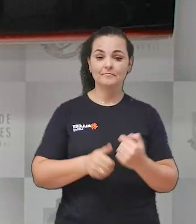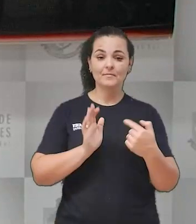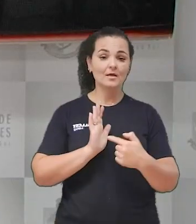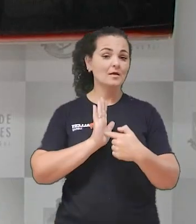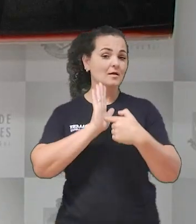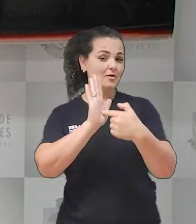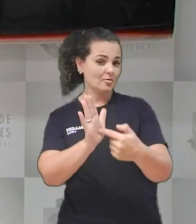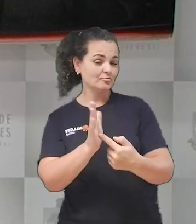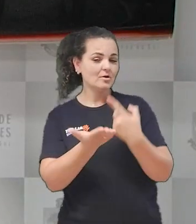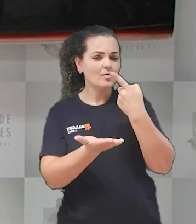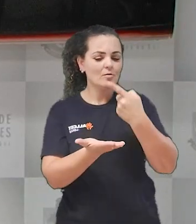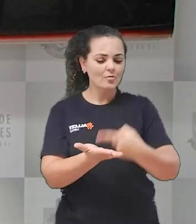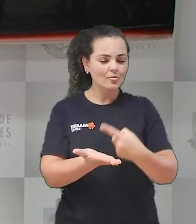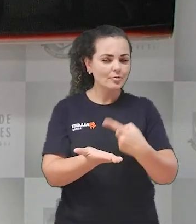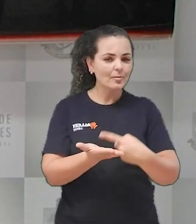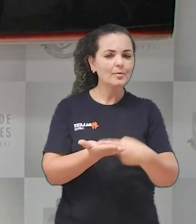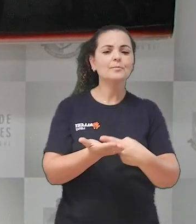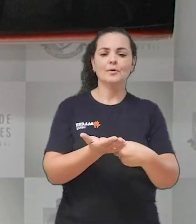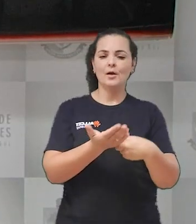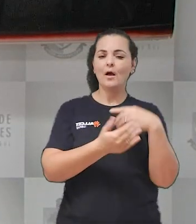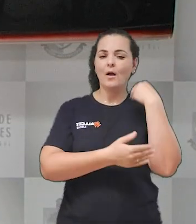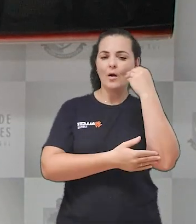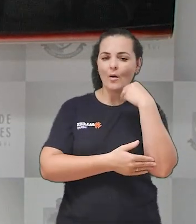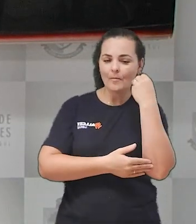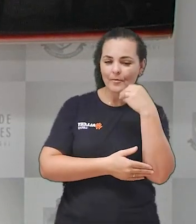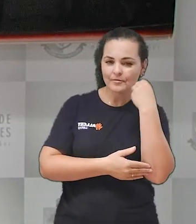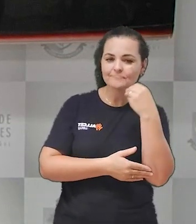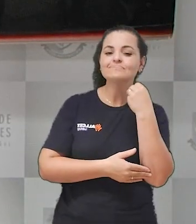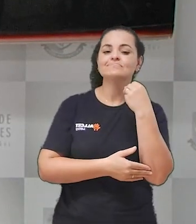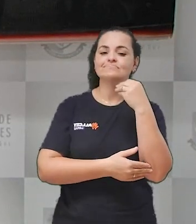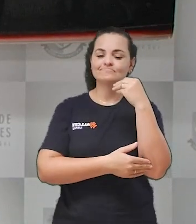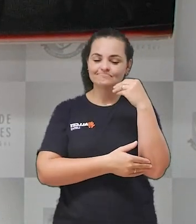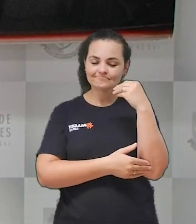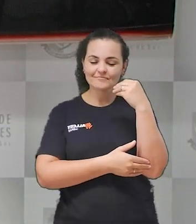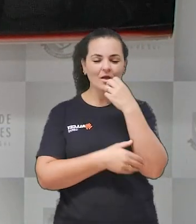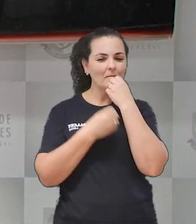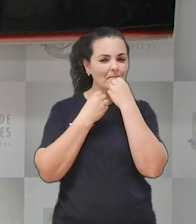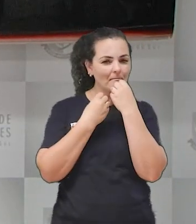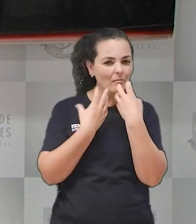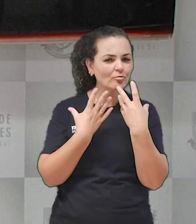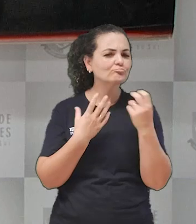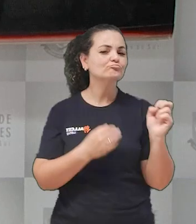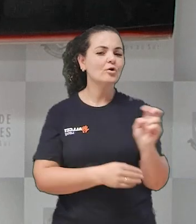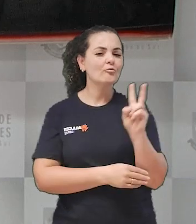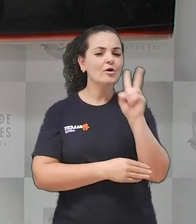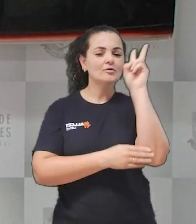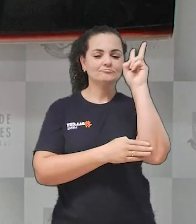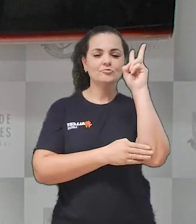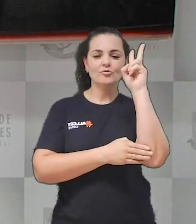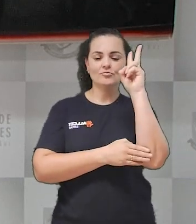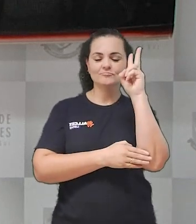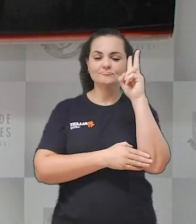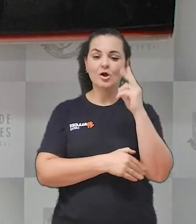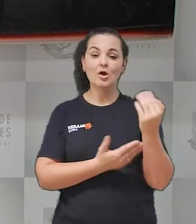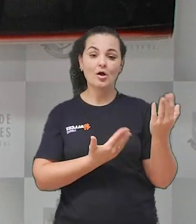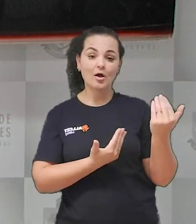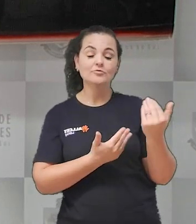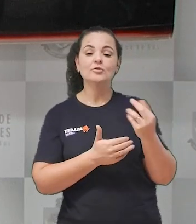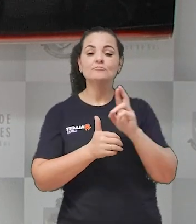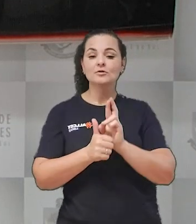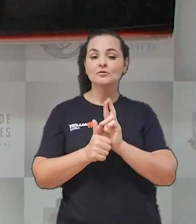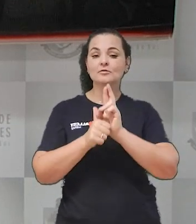eles enfatizaram que o seu comprometimento em oportunizar essa experiência enriquecedora para os jovens